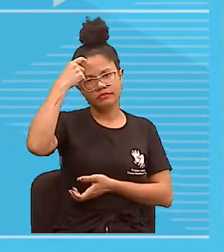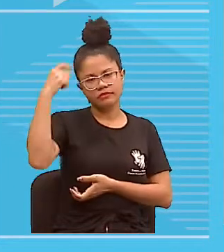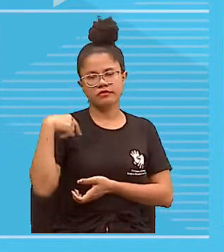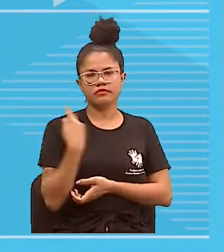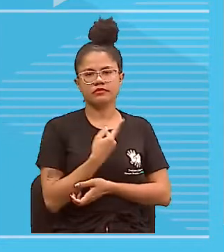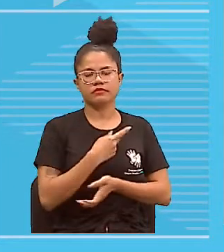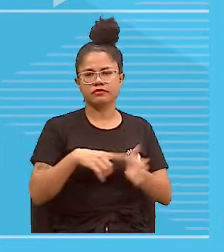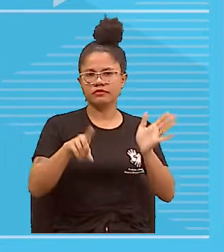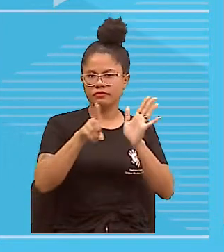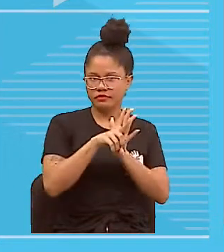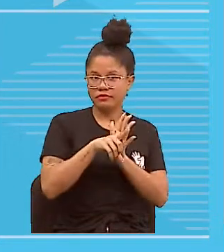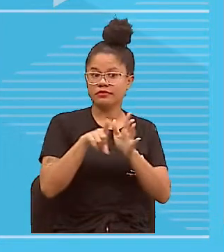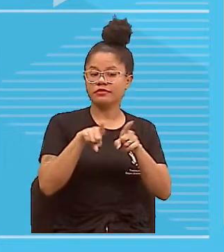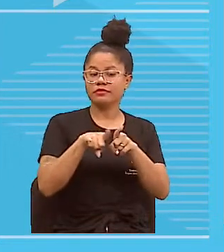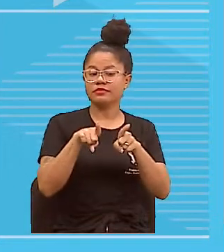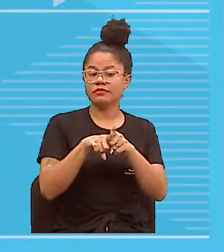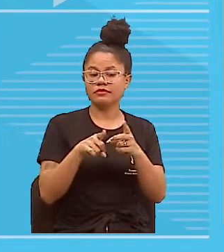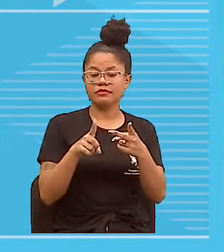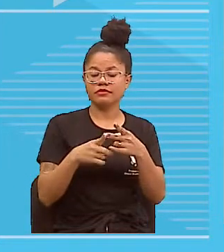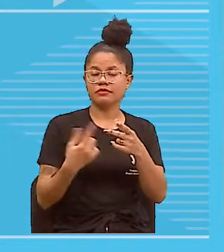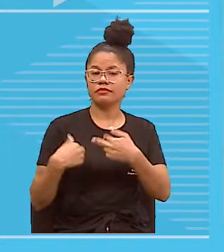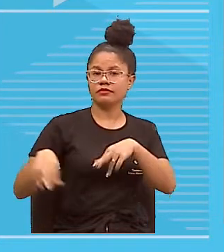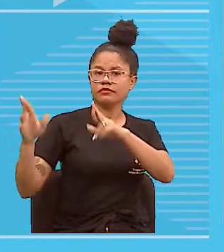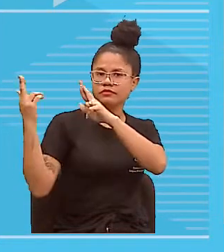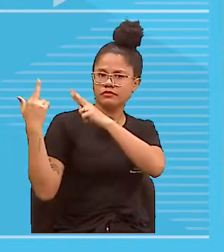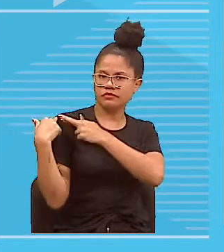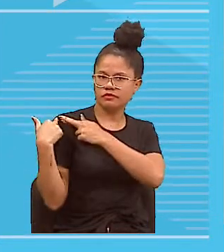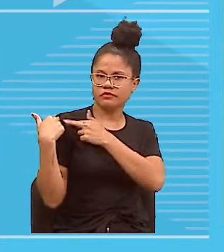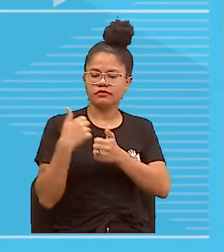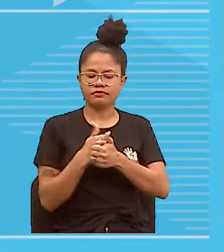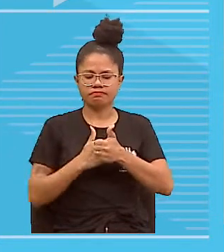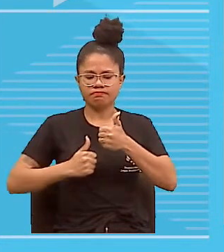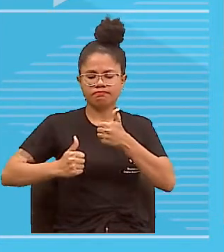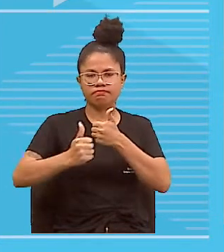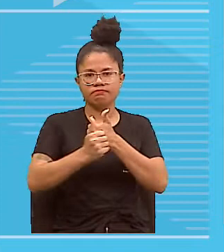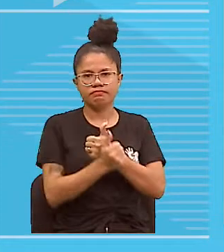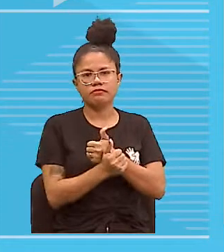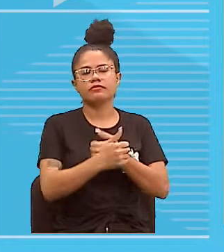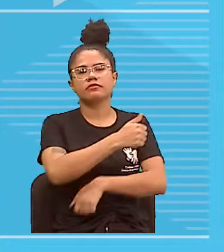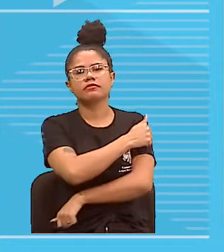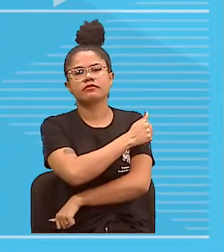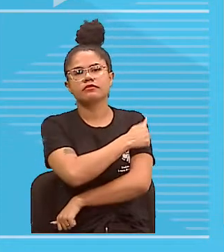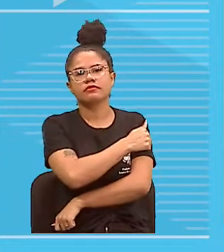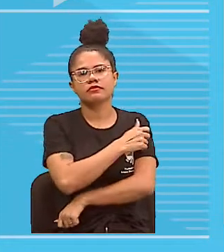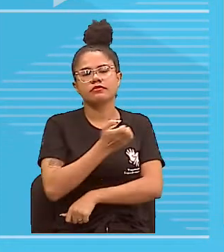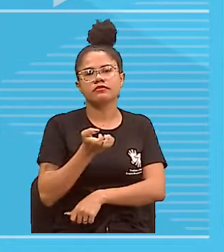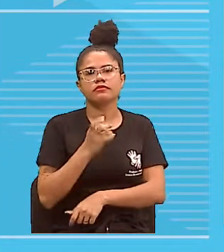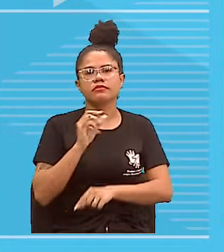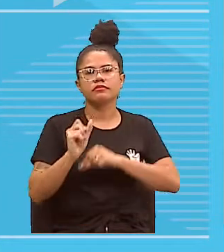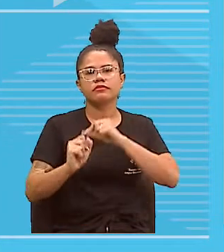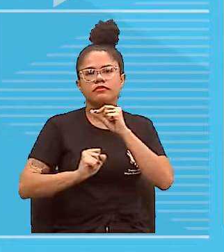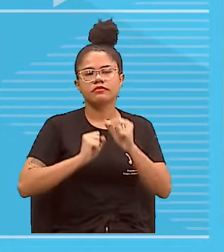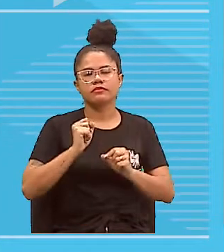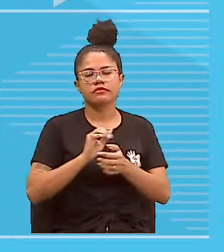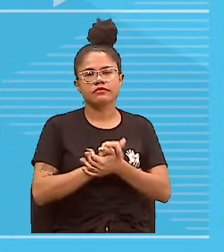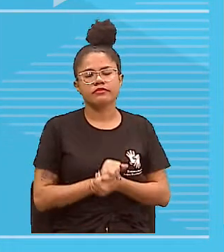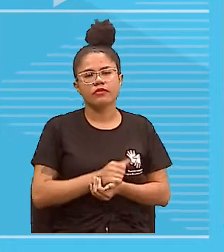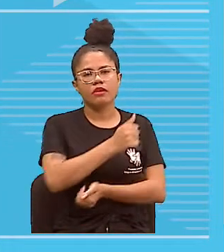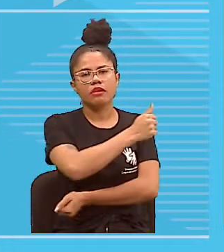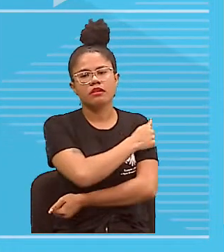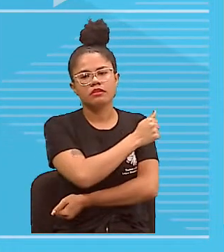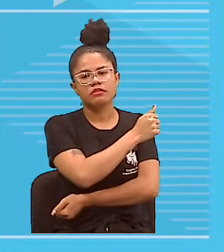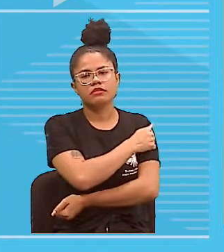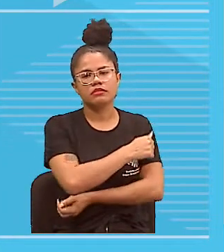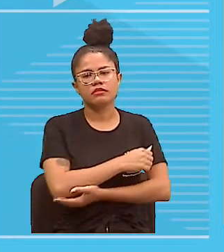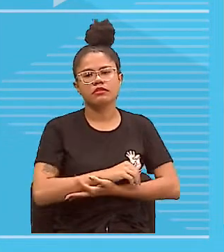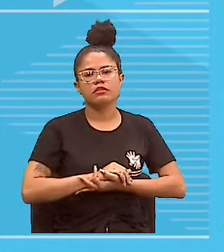dos nossos deveres. E o protagonismo juvenil, ele vem trabalhar essa questão do jovem estar, né, no seu plena, na,